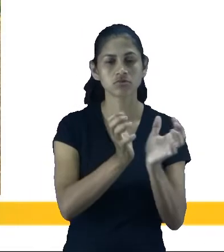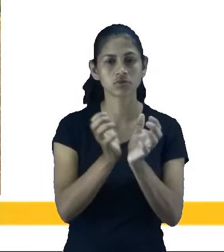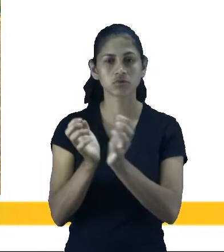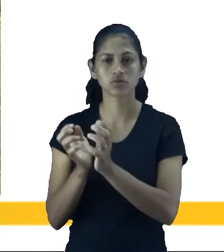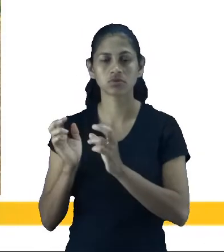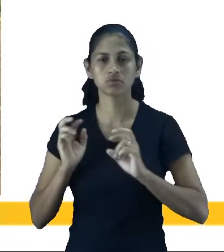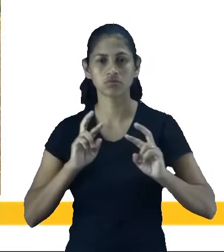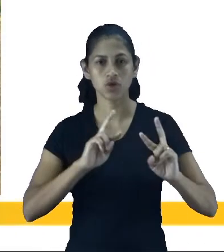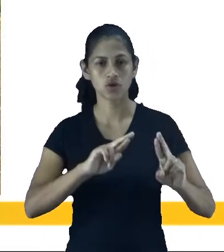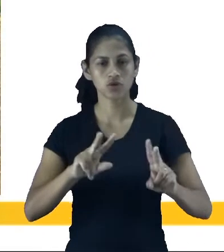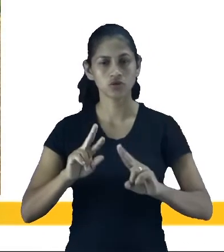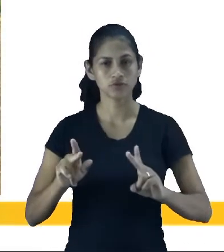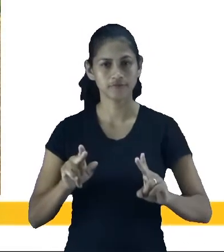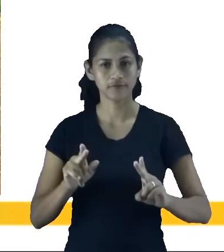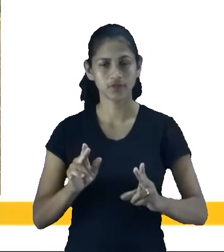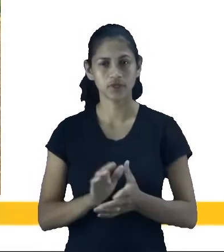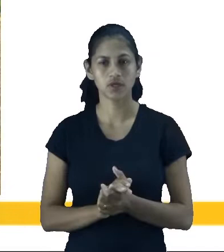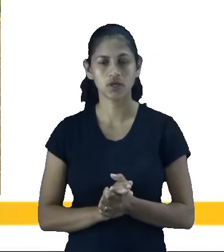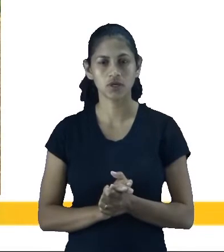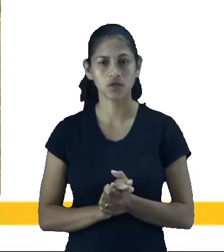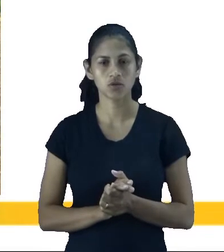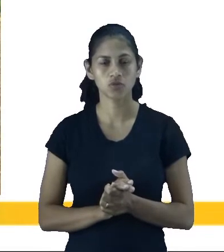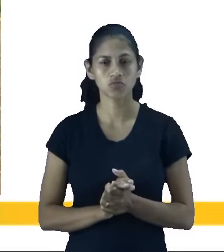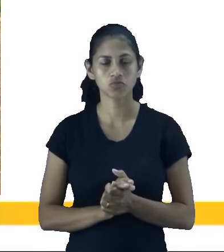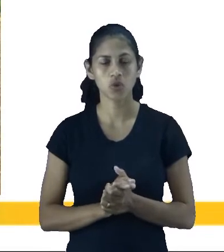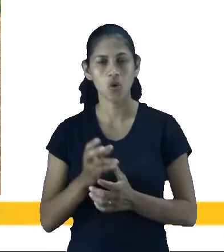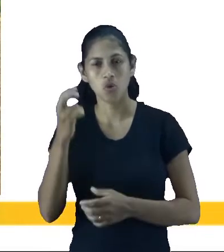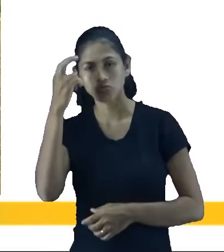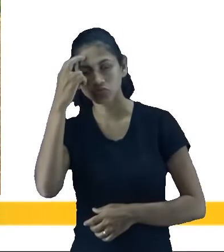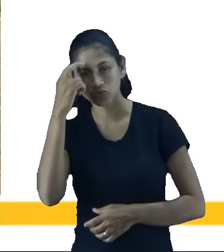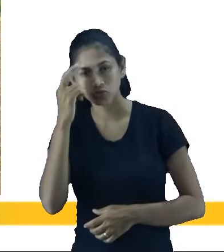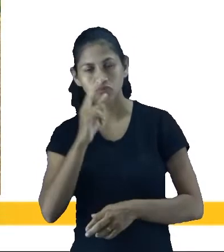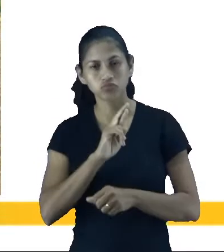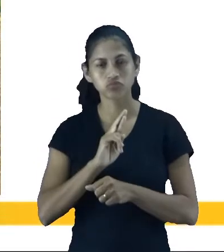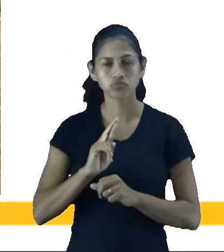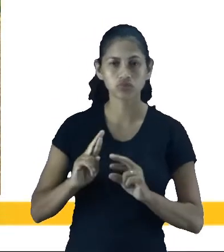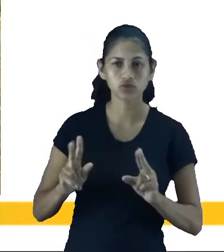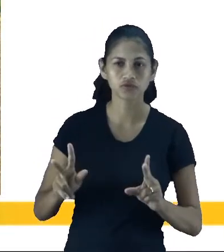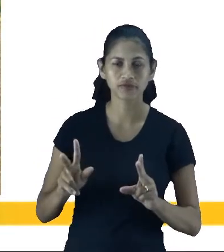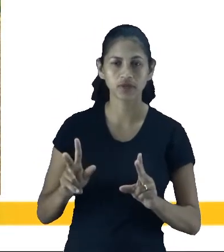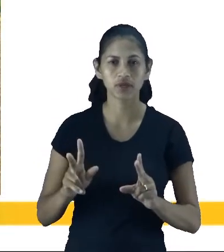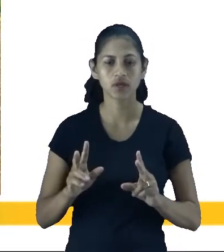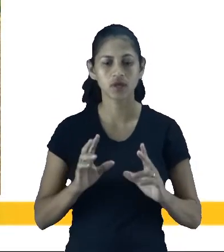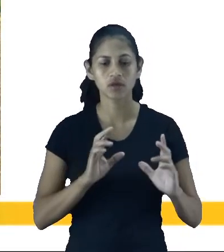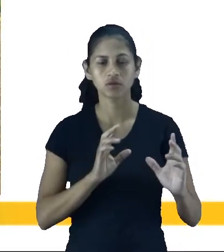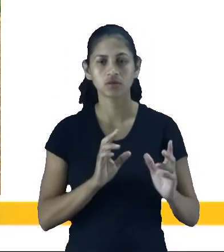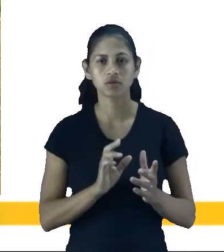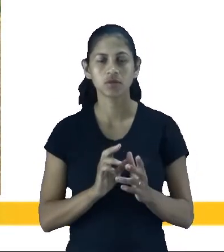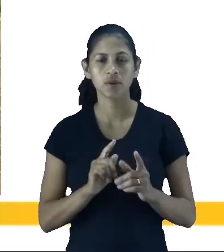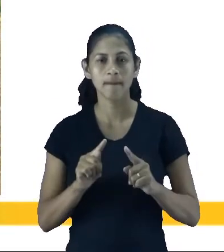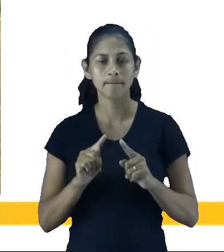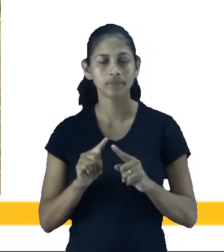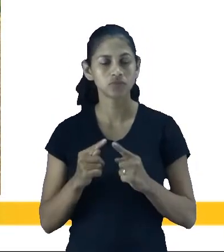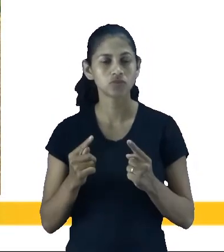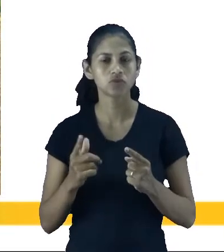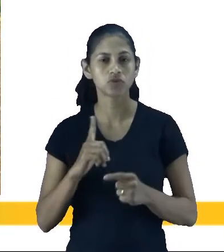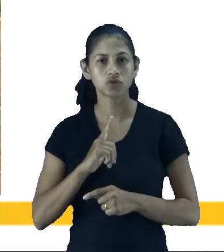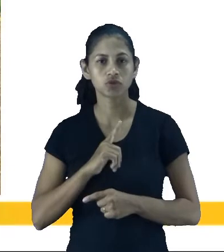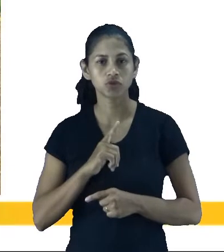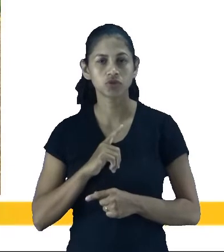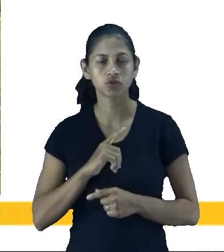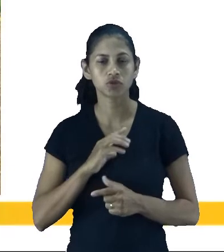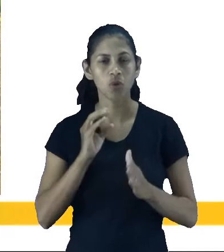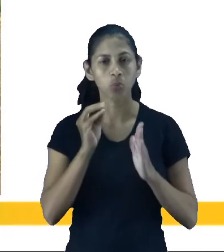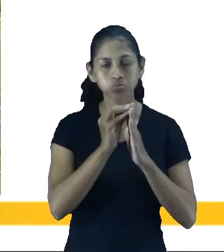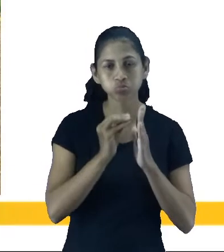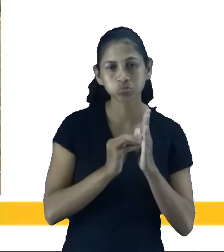com pontuais diferenças de comportamento e cultura, tinham elementos comuns que consolidavam uma cultura indígena